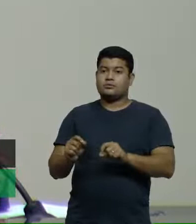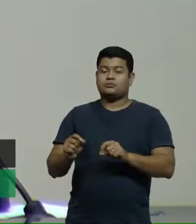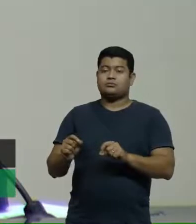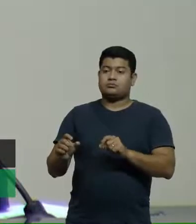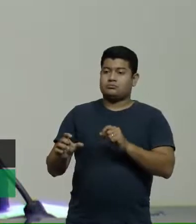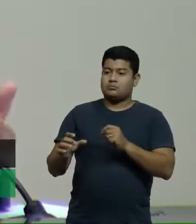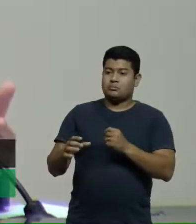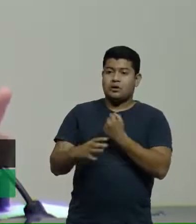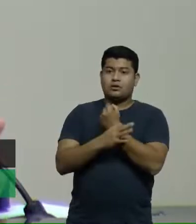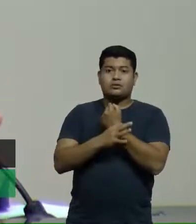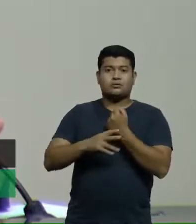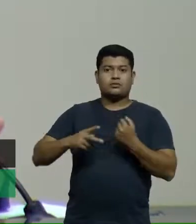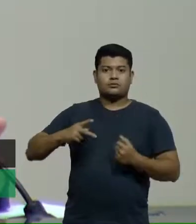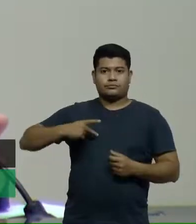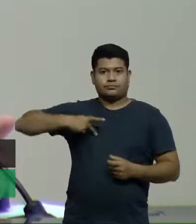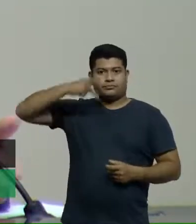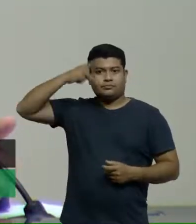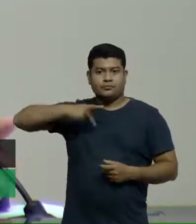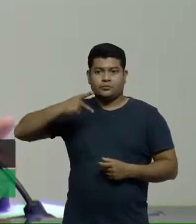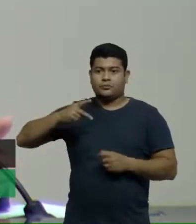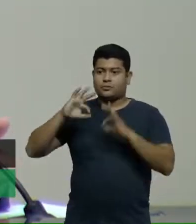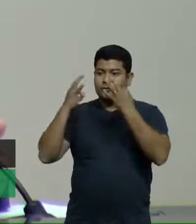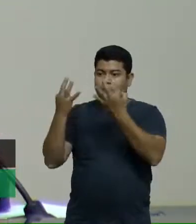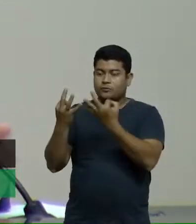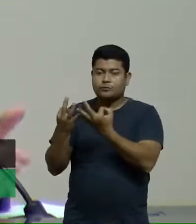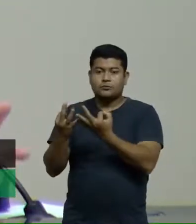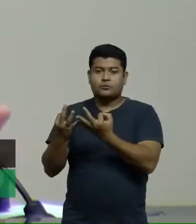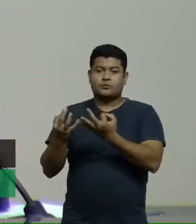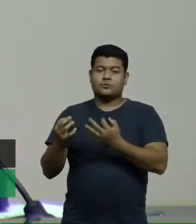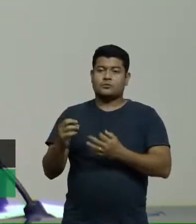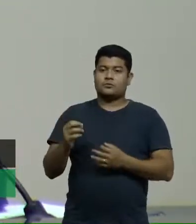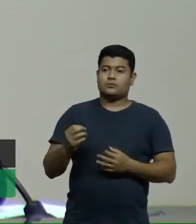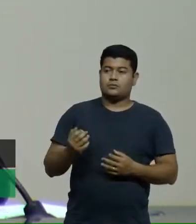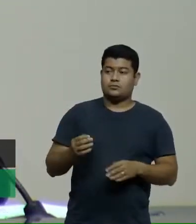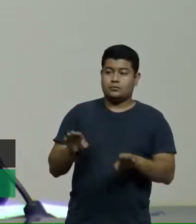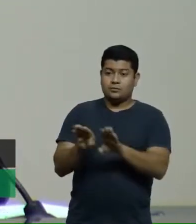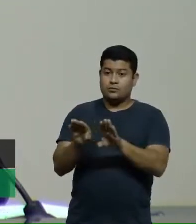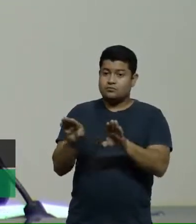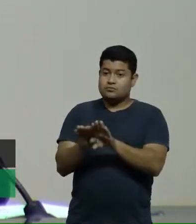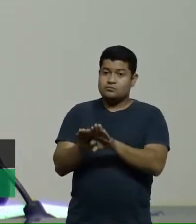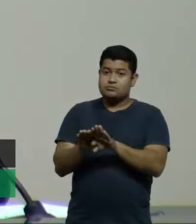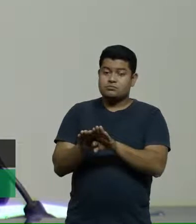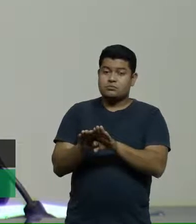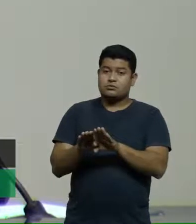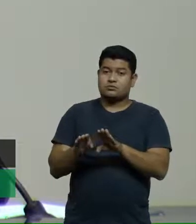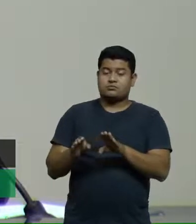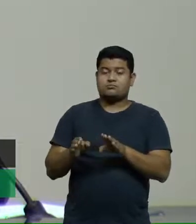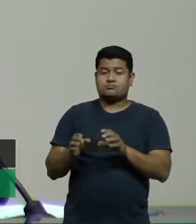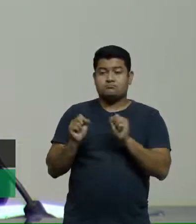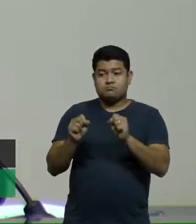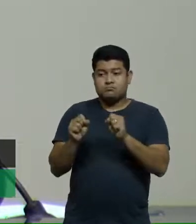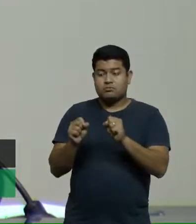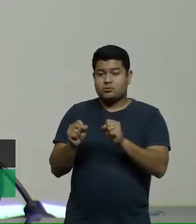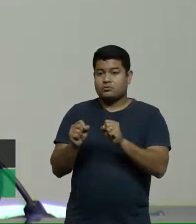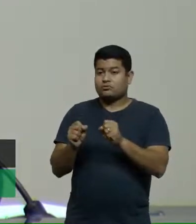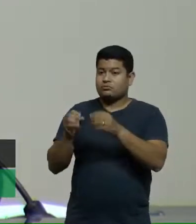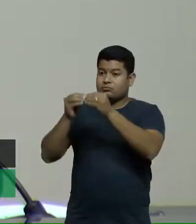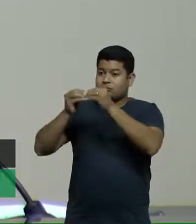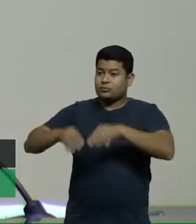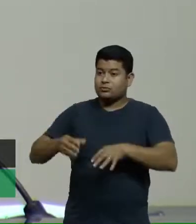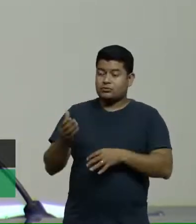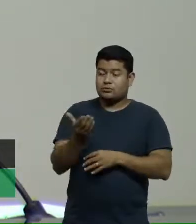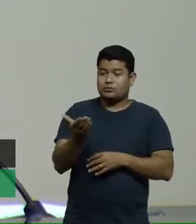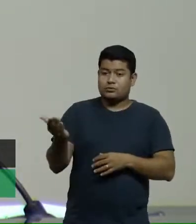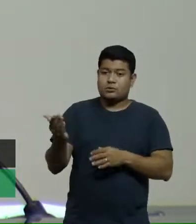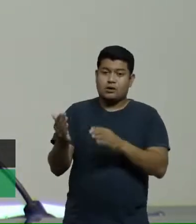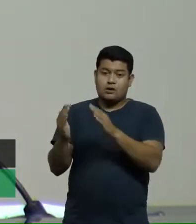famílias, mas também mexe e protege o próprio patrimônio das pessoas. Então, era isso